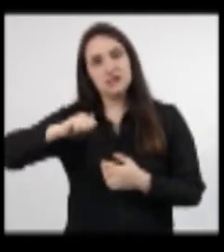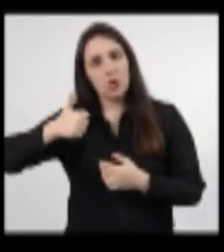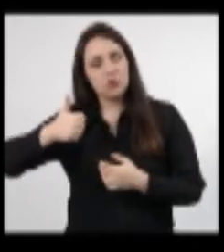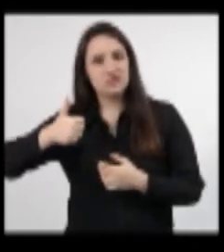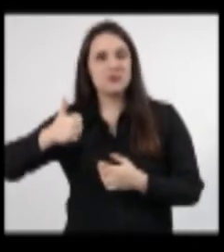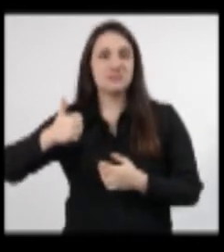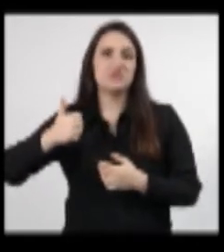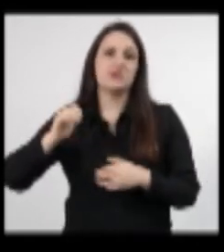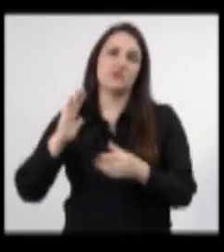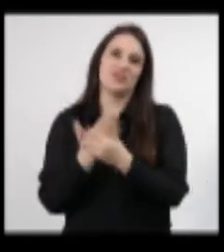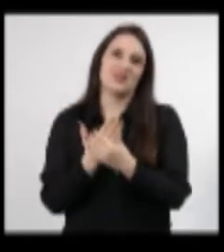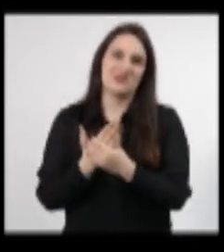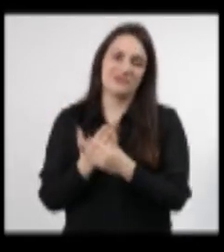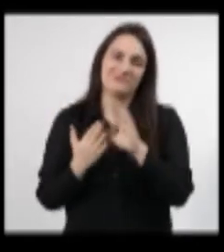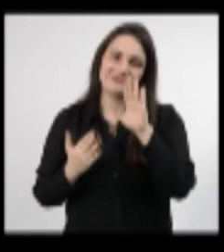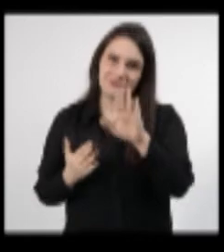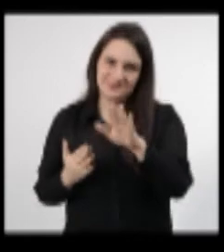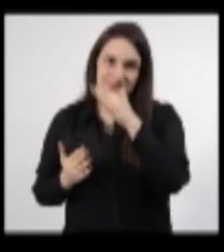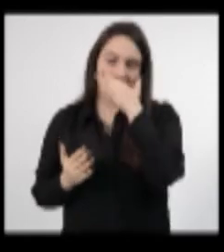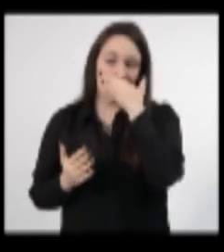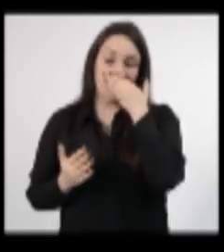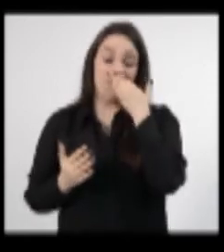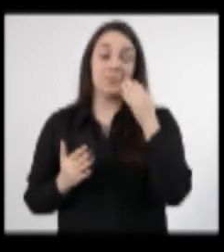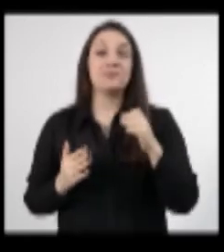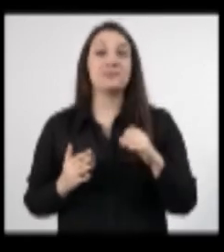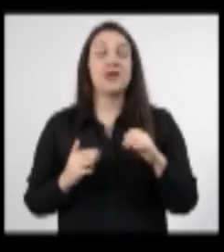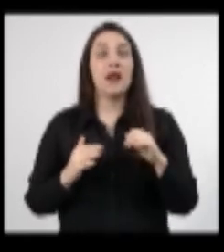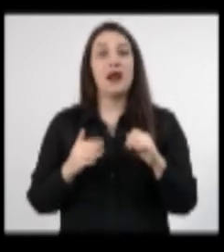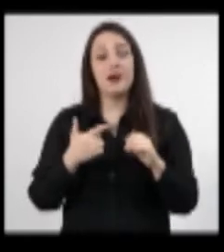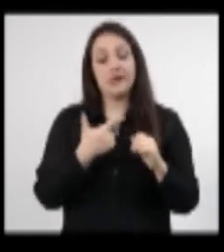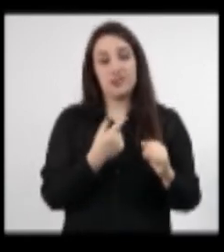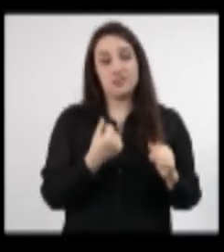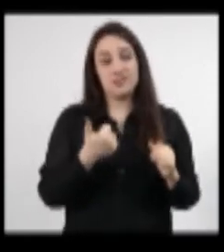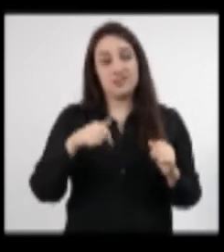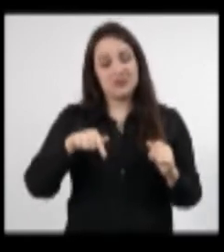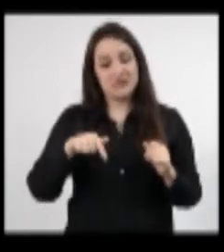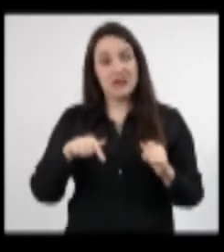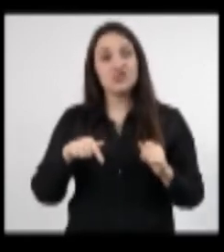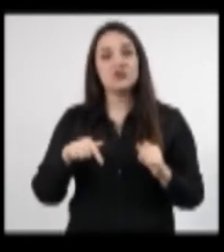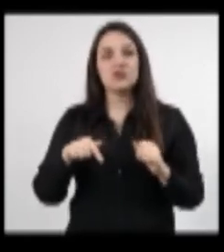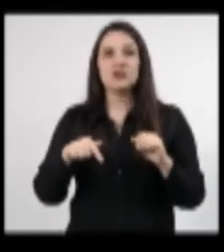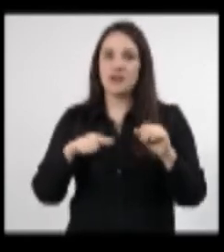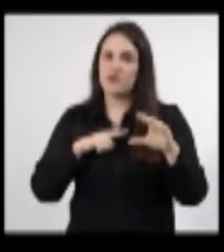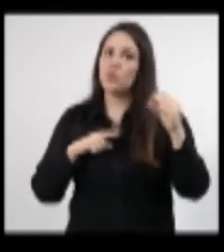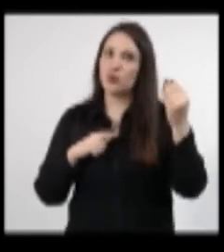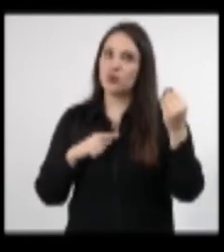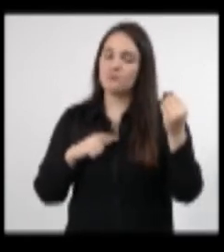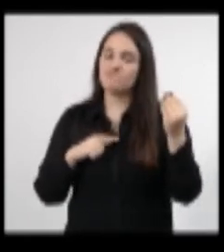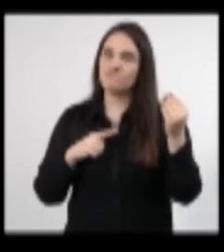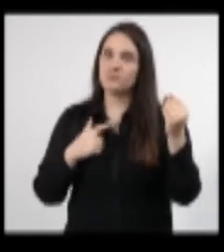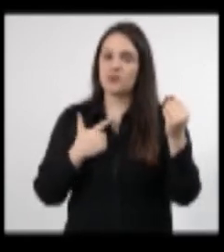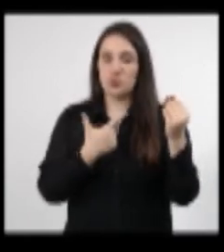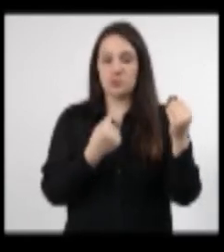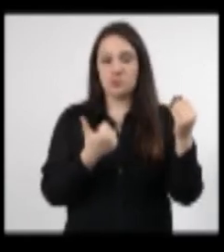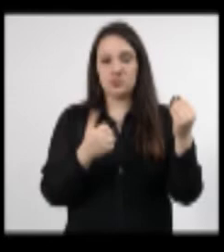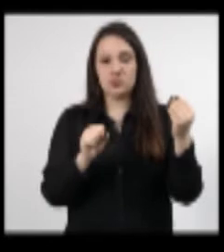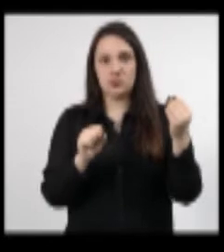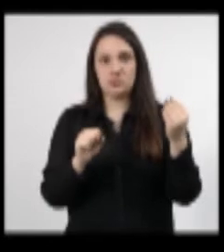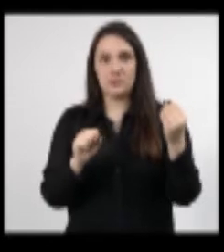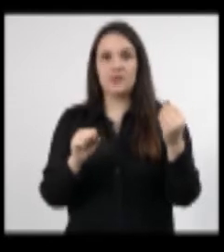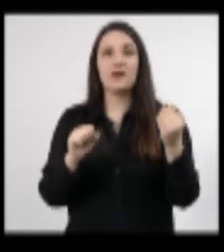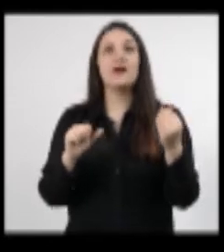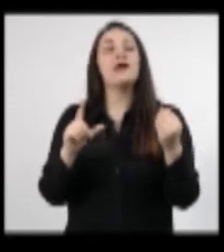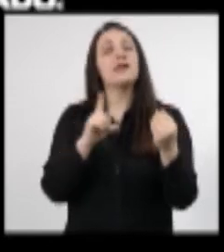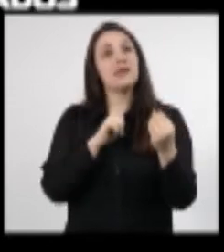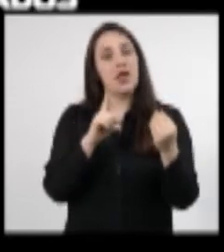903 veículos. Já em 2019, em que pese a quantidade ser um pouco inferior a 2017, nós